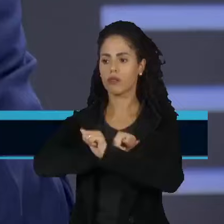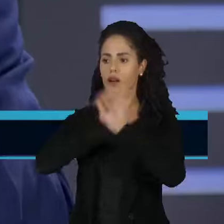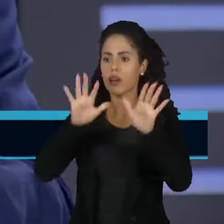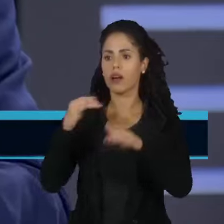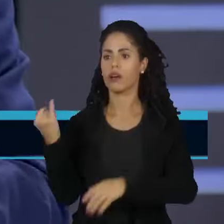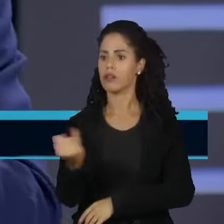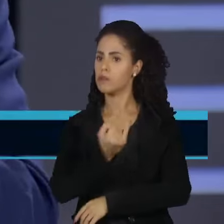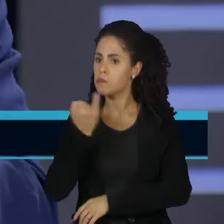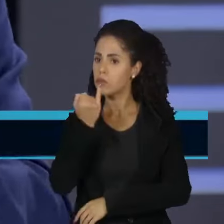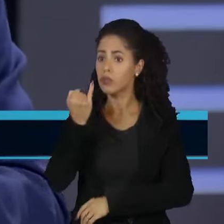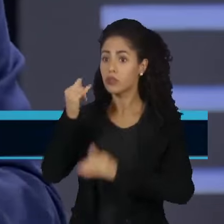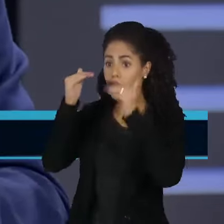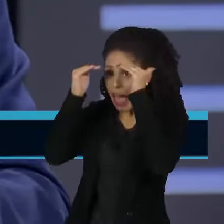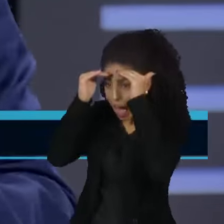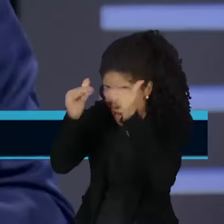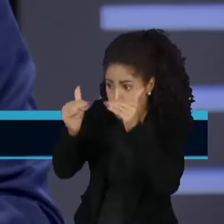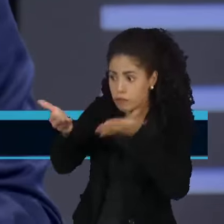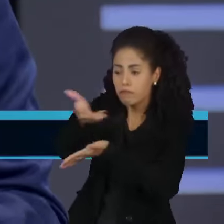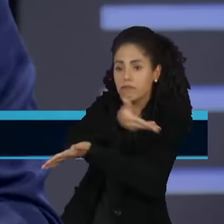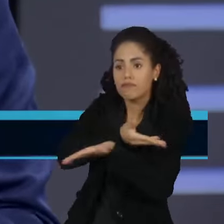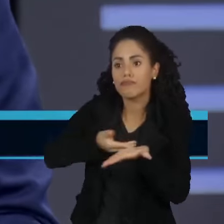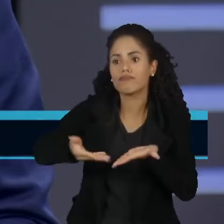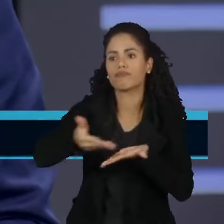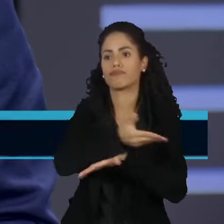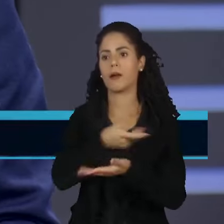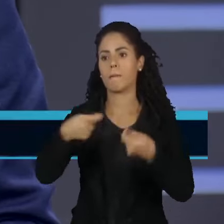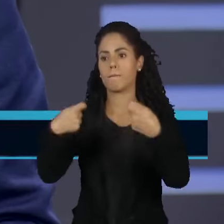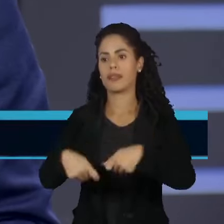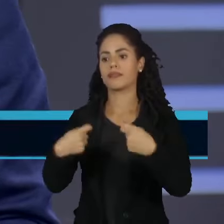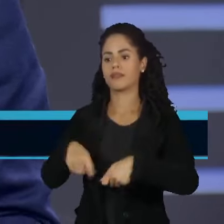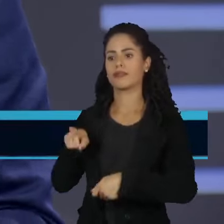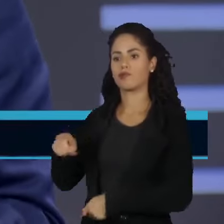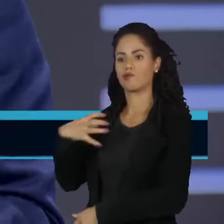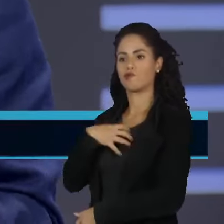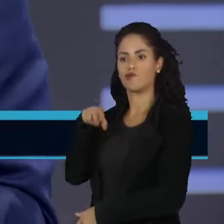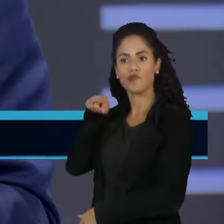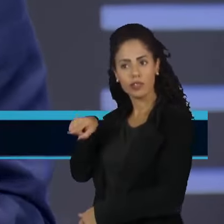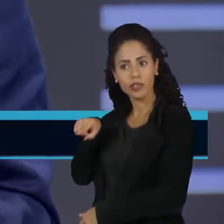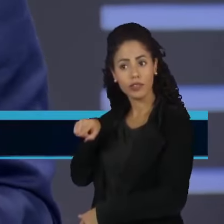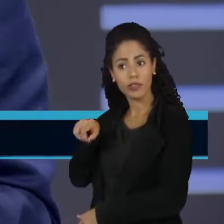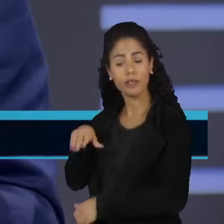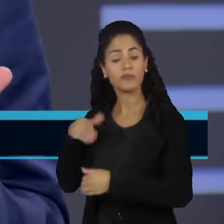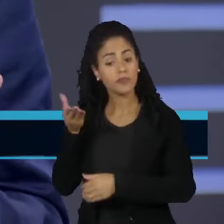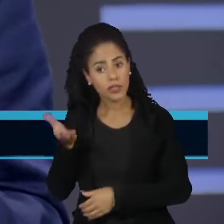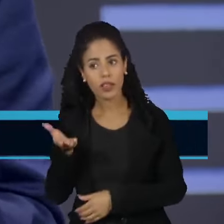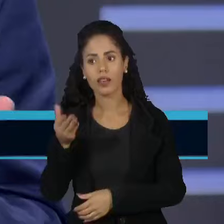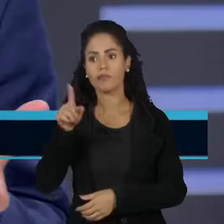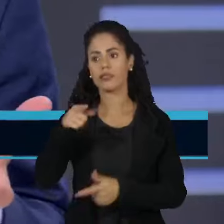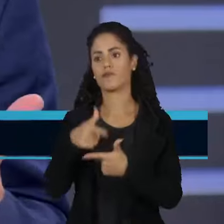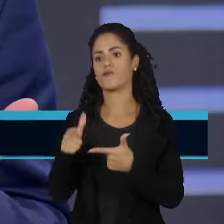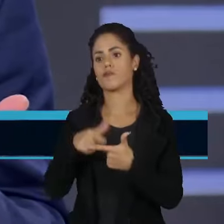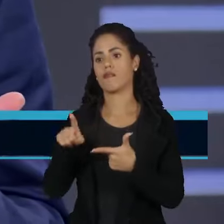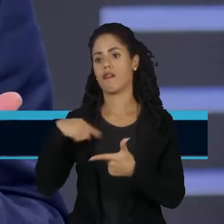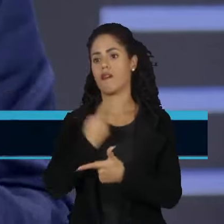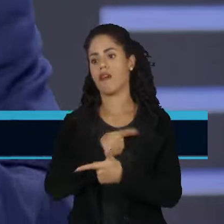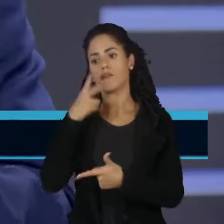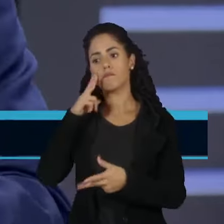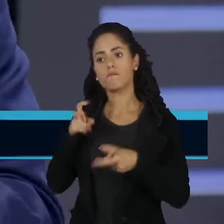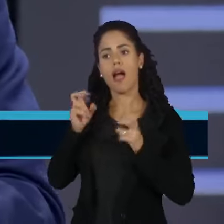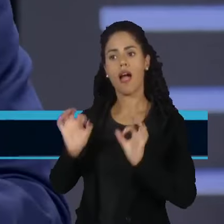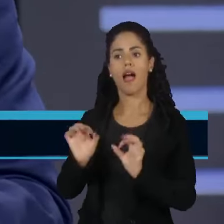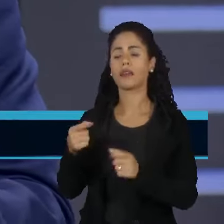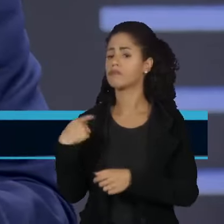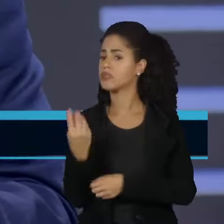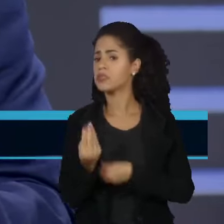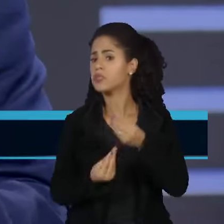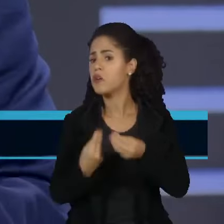de respeito às normas da boa governança corporativa. Esse é o problema que nós estamos assistindo. E,